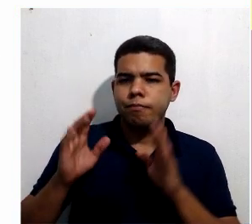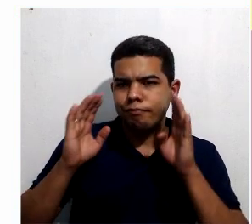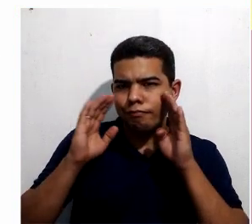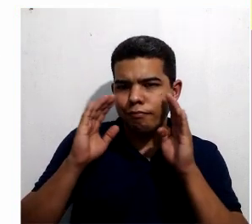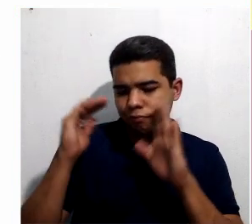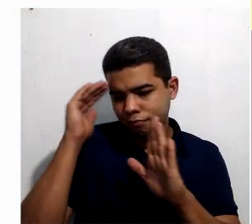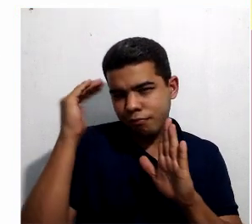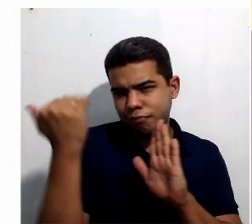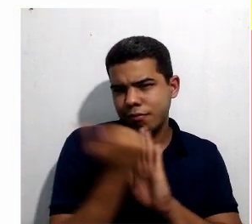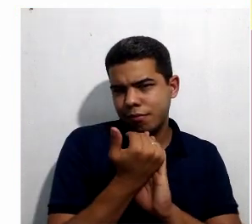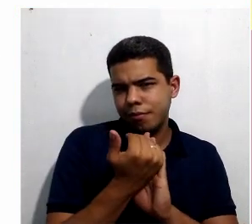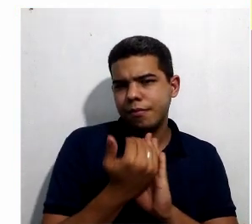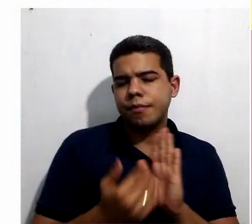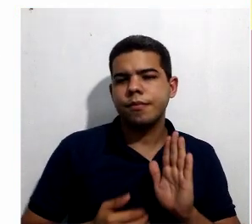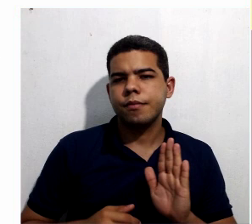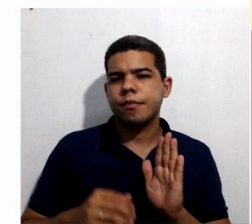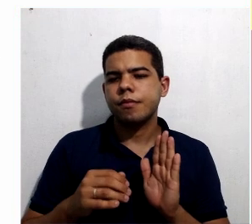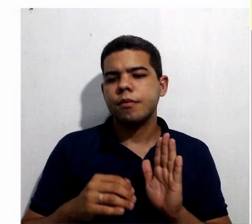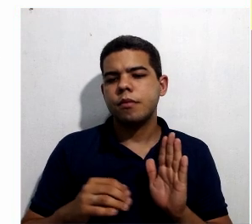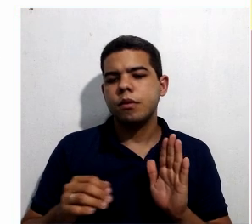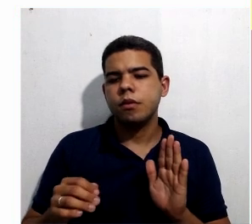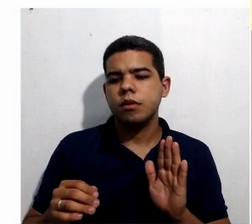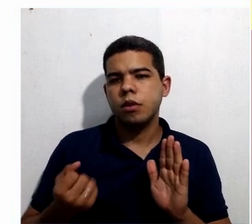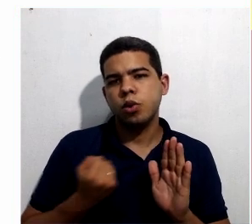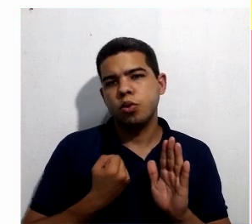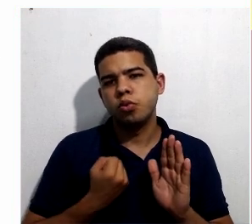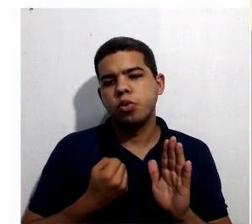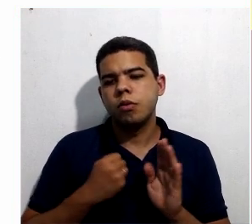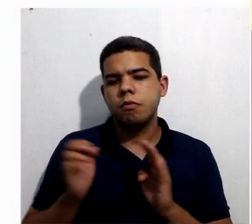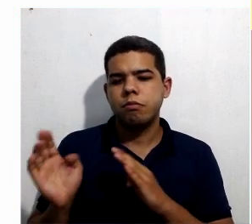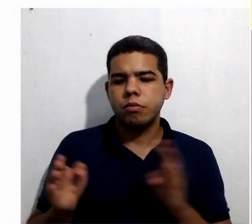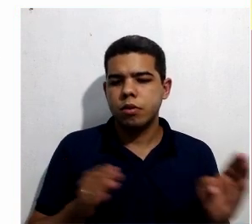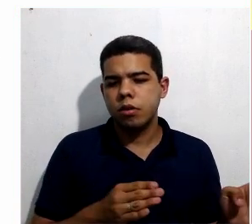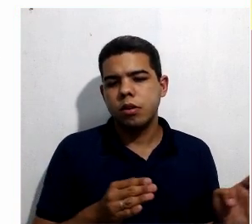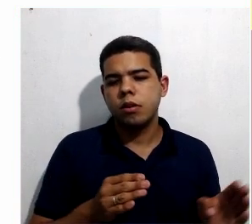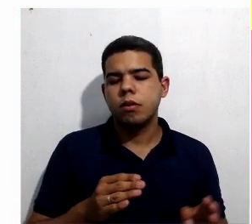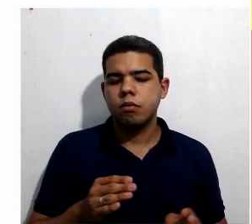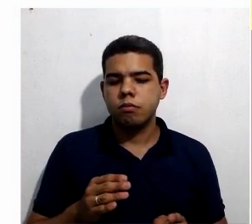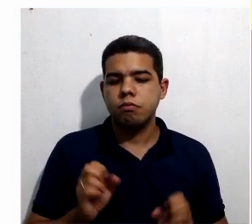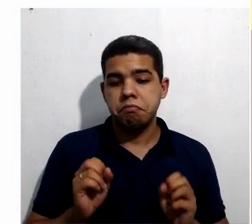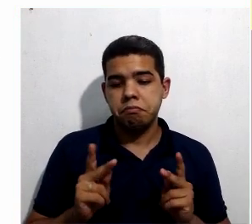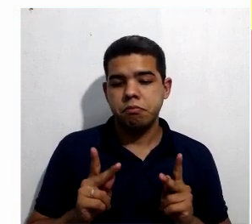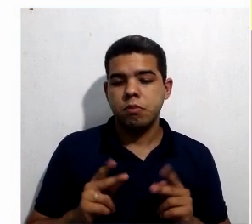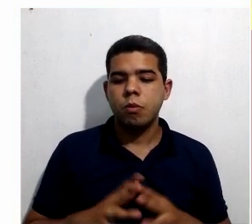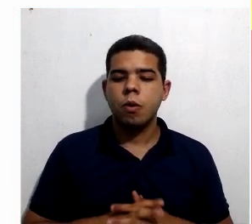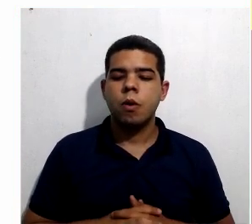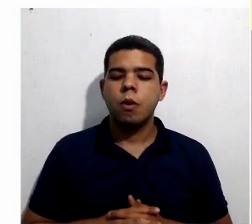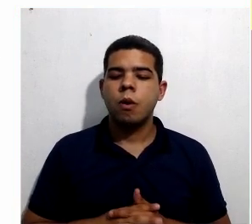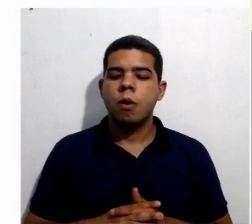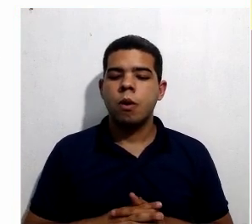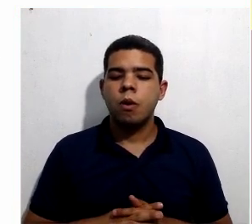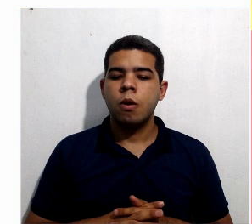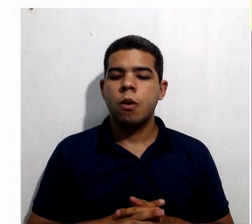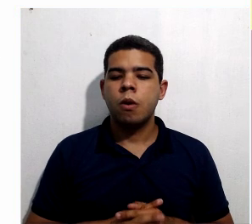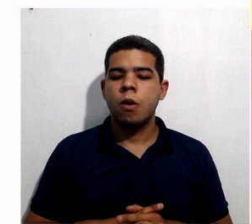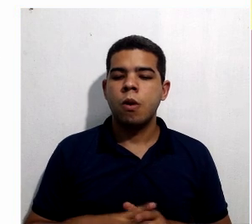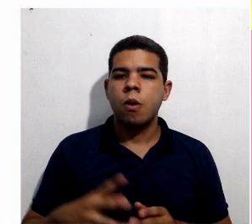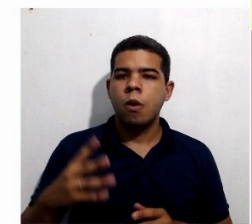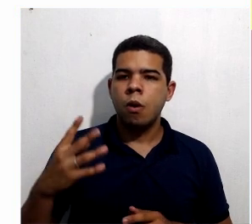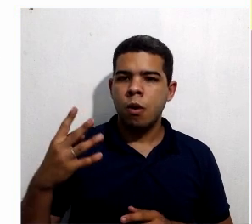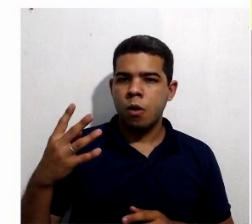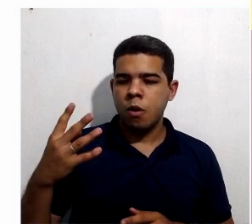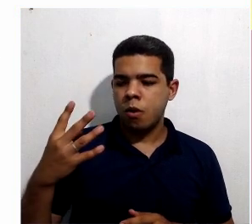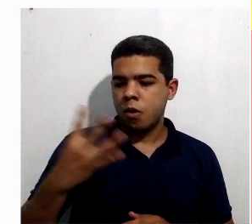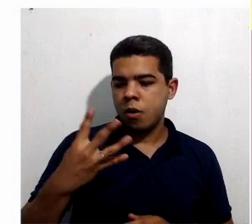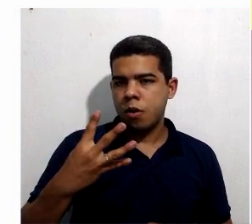uma dependência, né, de um valor posterior com o anterior, tá ok? Então, ó, o 4